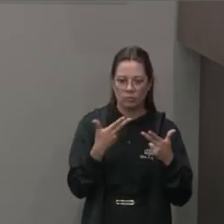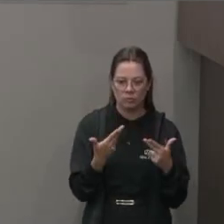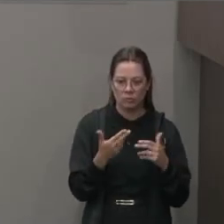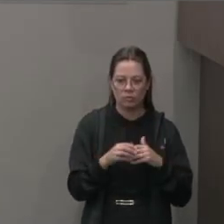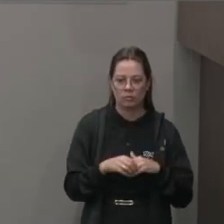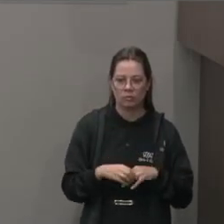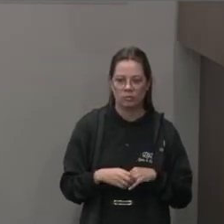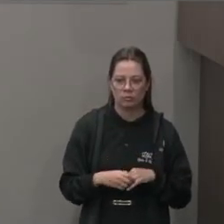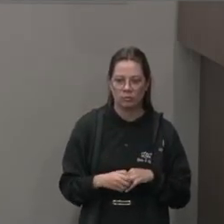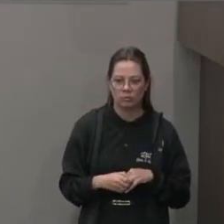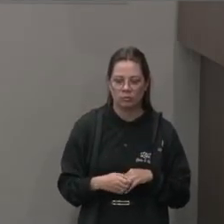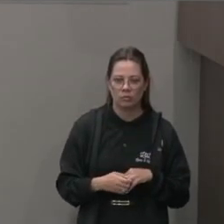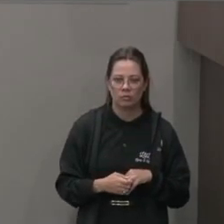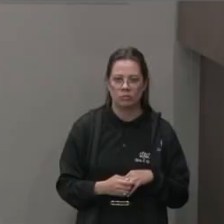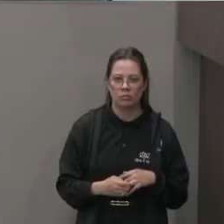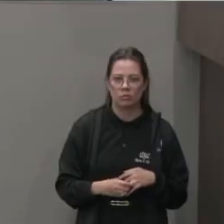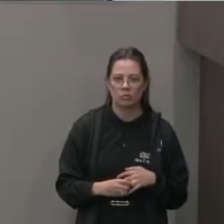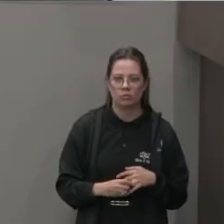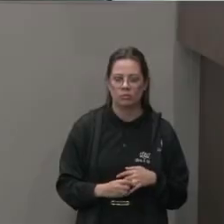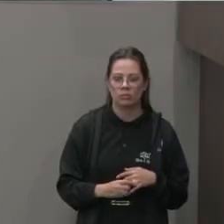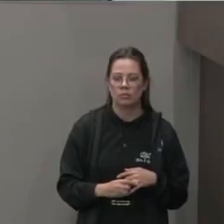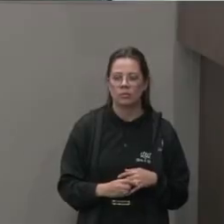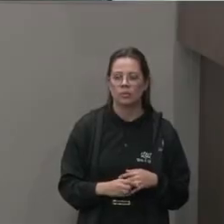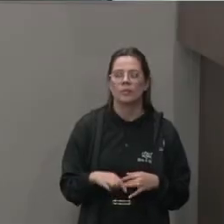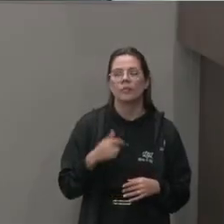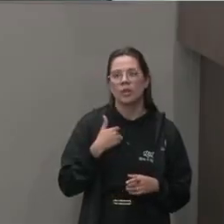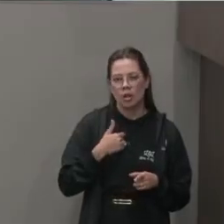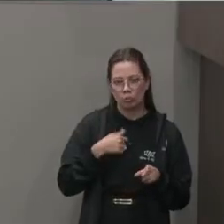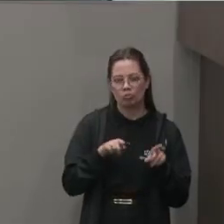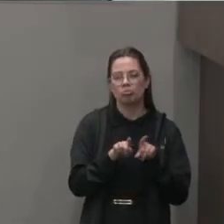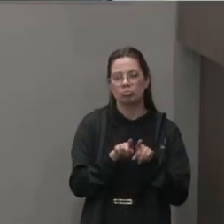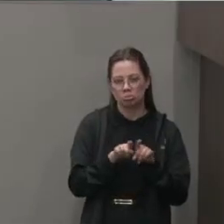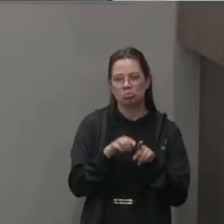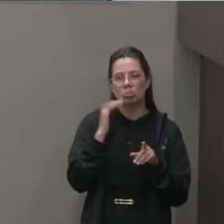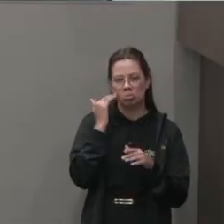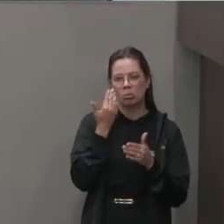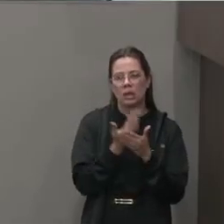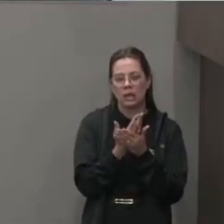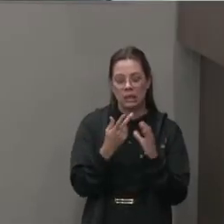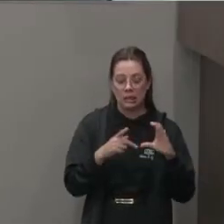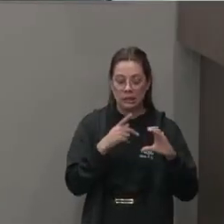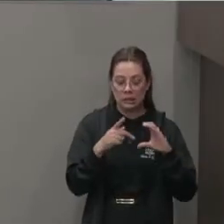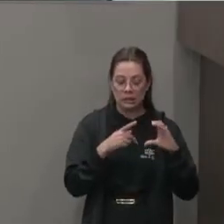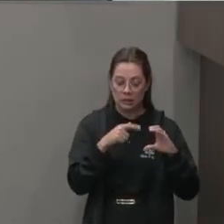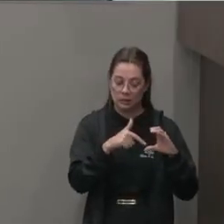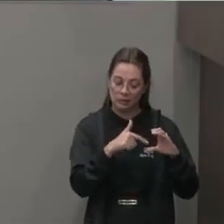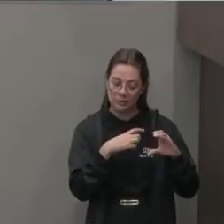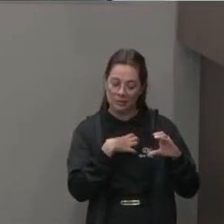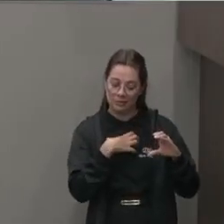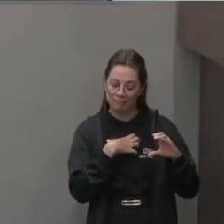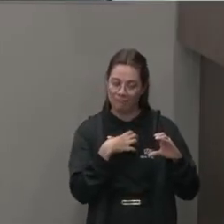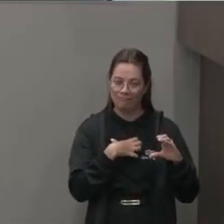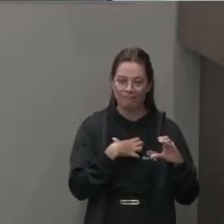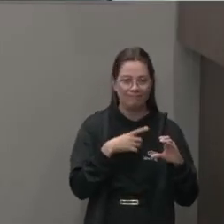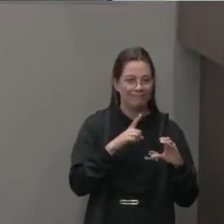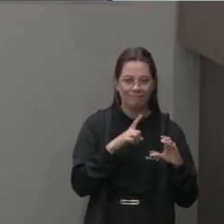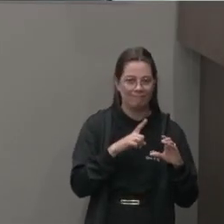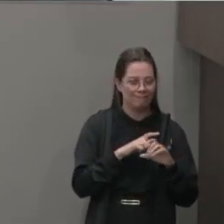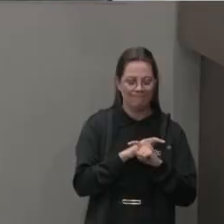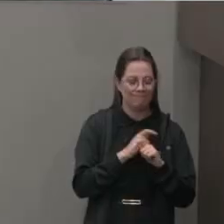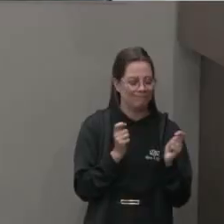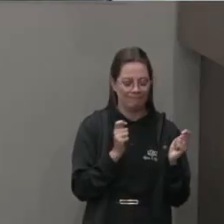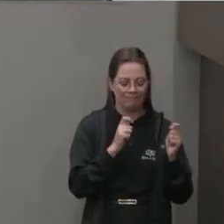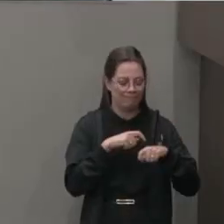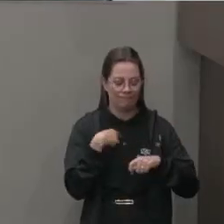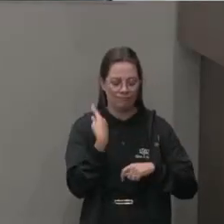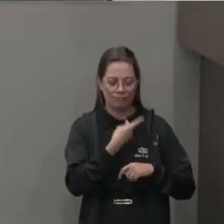do empresário. Tá ok. E de minha parte também eu acredito que a Câmara, nesse caso, assim, invade uma competência do prefeito